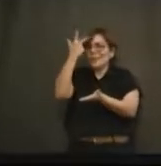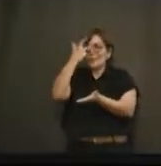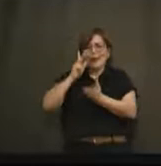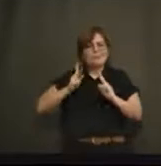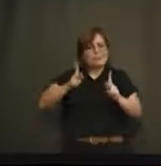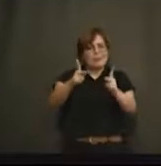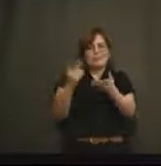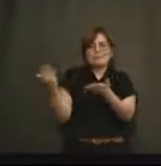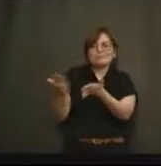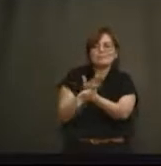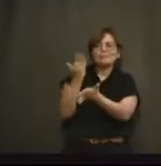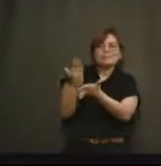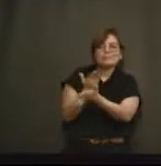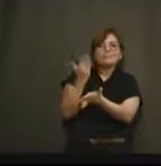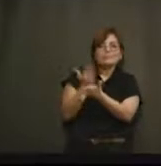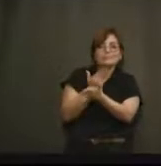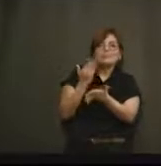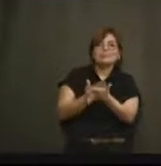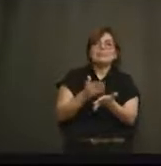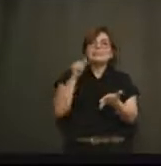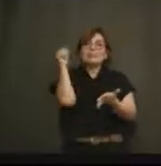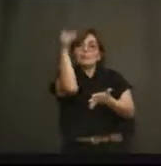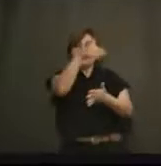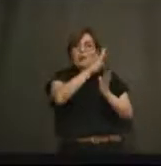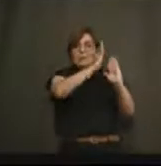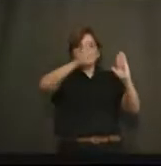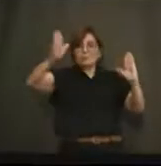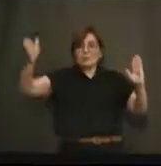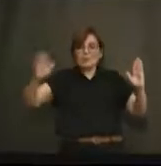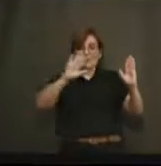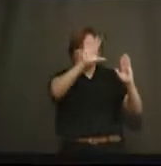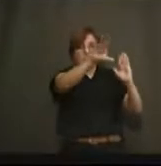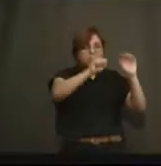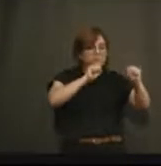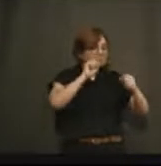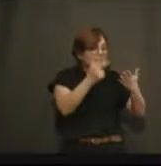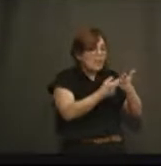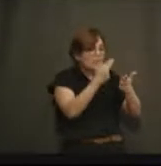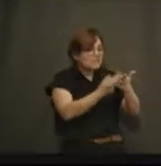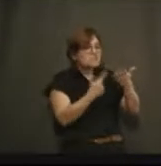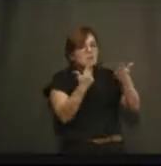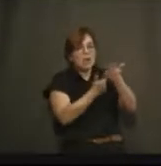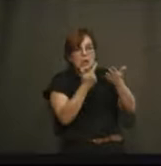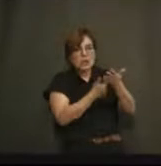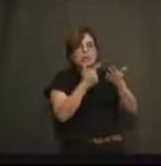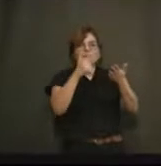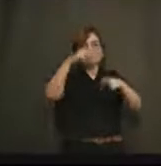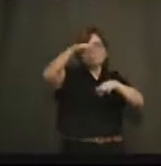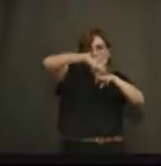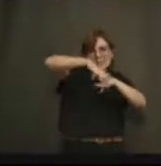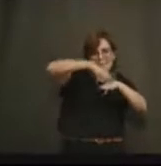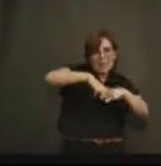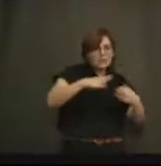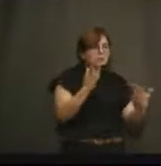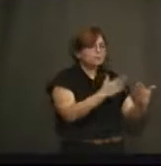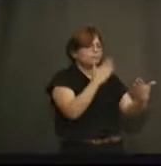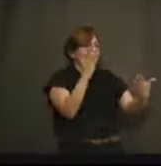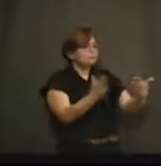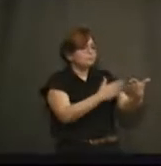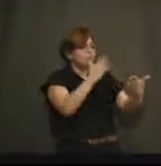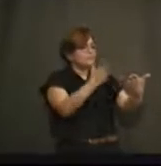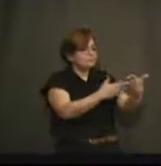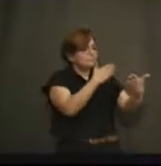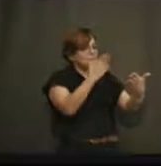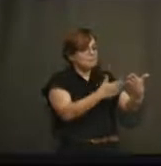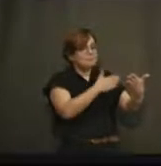A gente ia para a biblioteca folhear revistas matemáticas para ver quais eram as últimas novidades. Ele fez